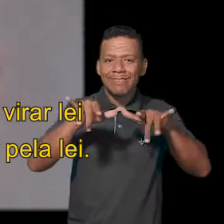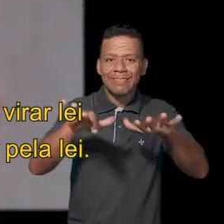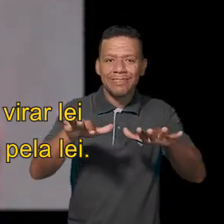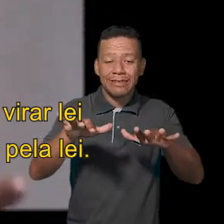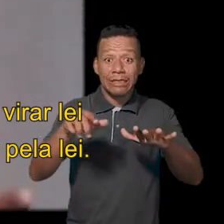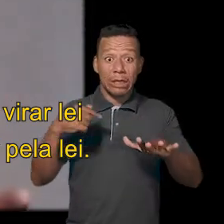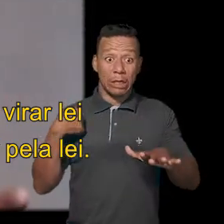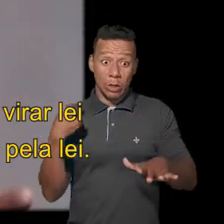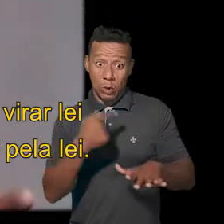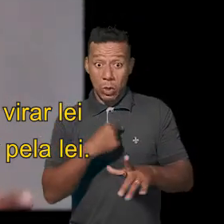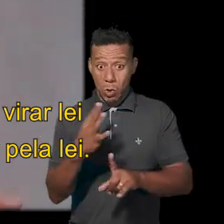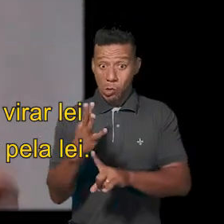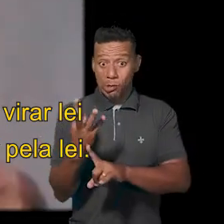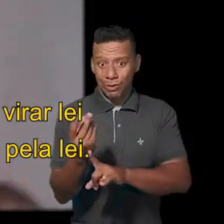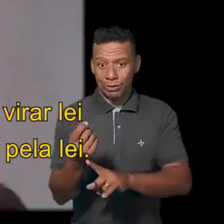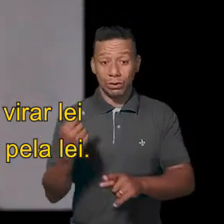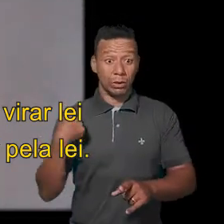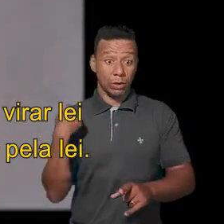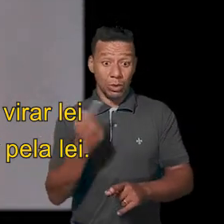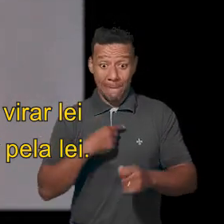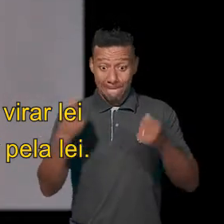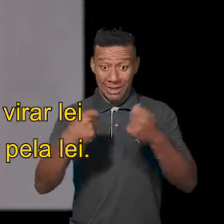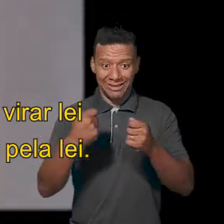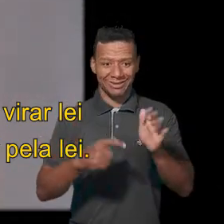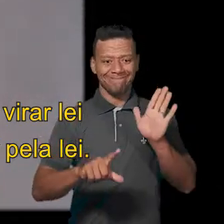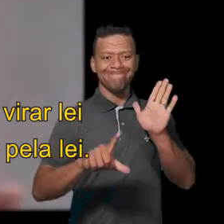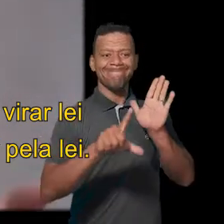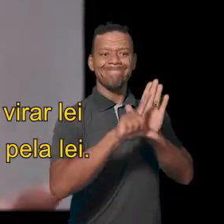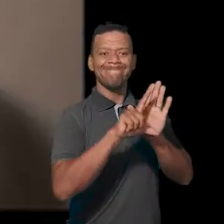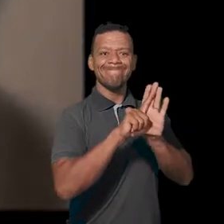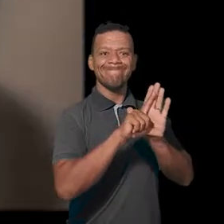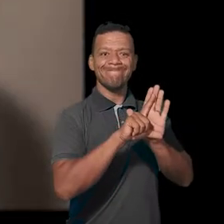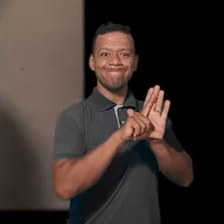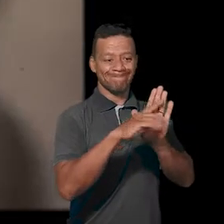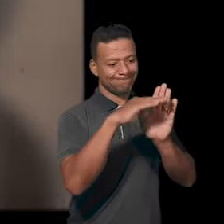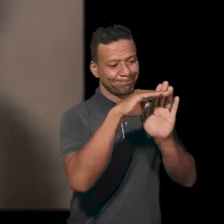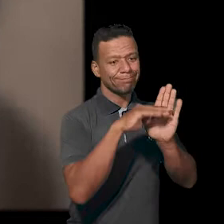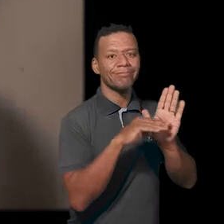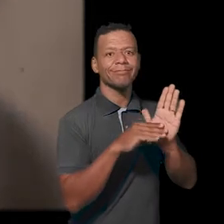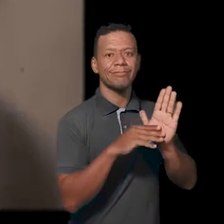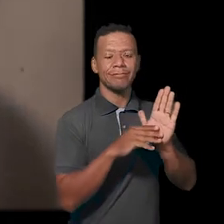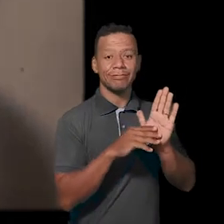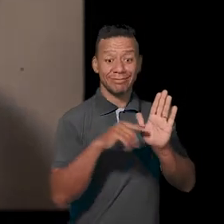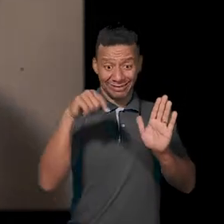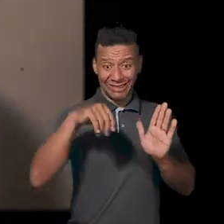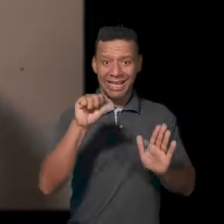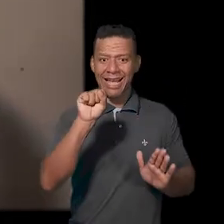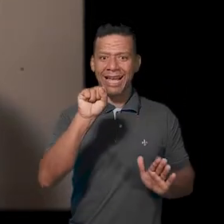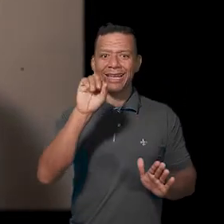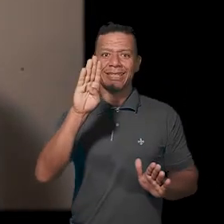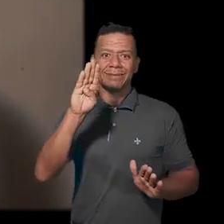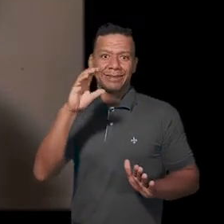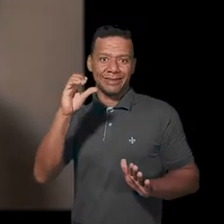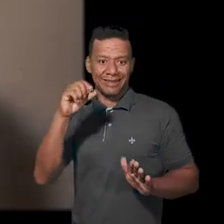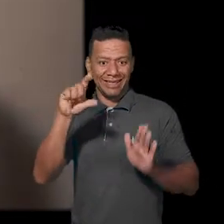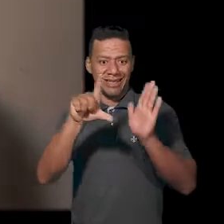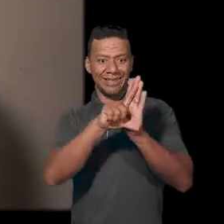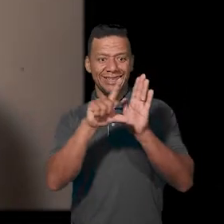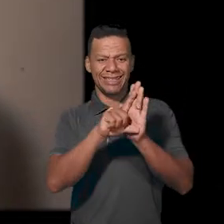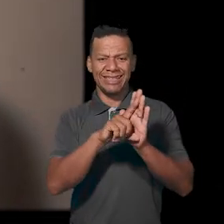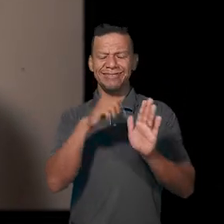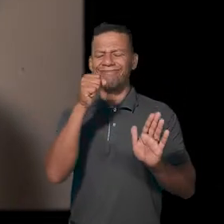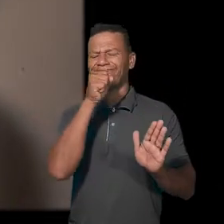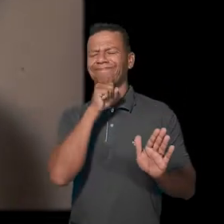cultura tem que virar lei. E tudo que a gente gostaria de fazer tem que passar pela lei. A lei aqui de São Bernardo é uma lei de 77, da época